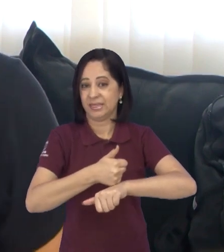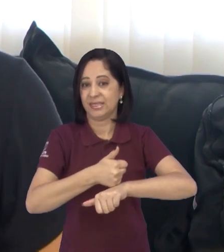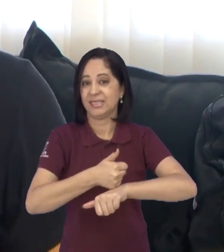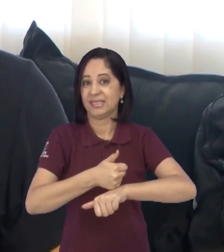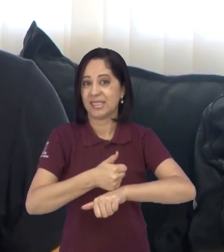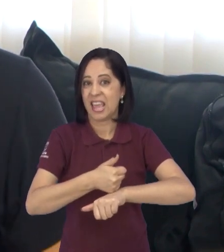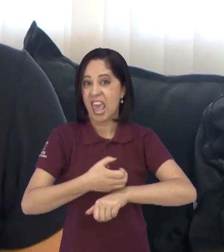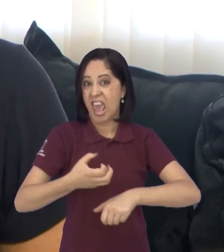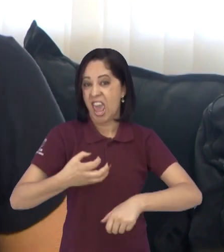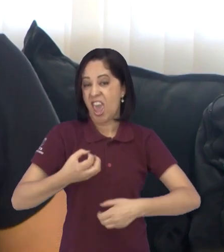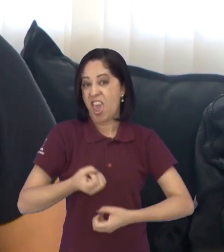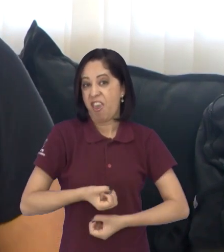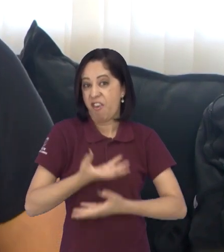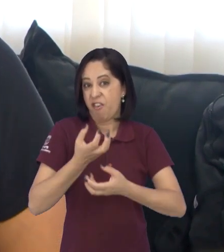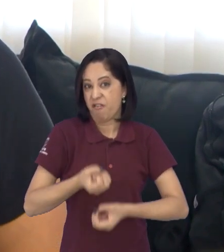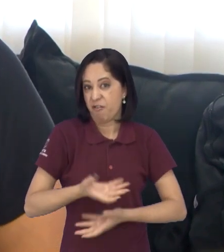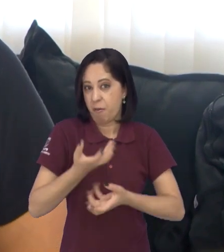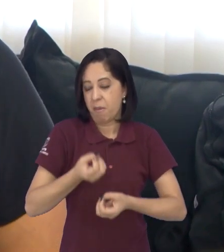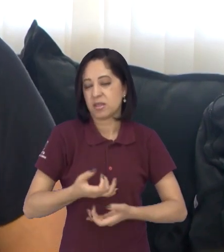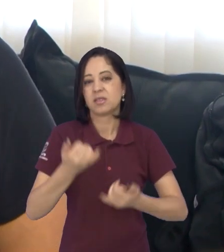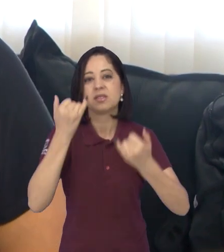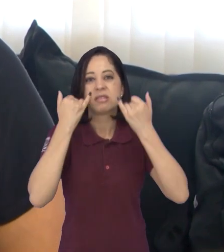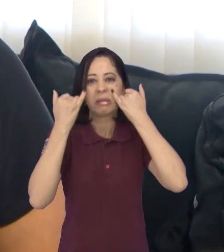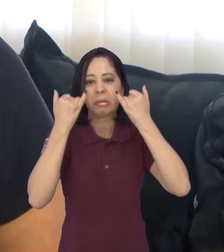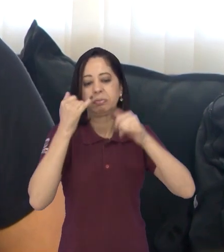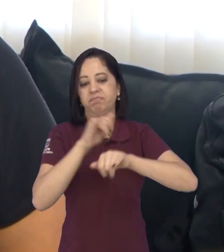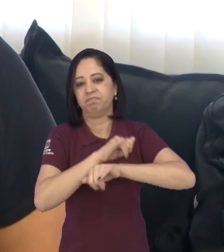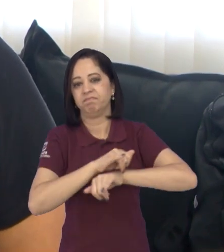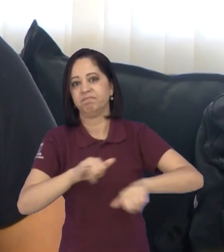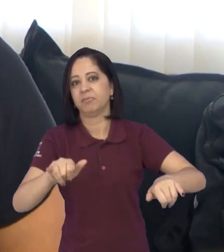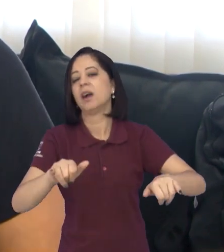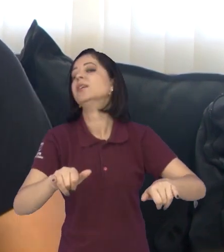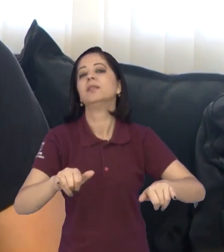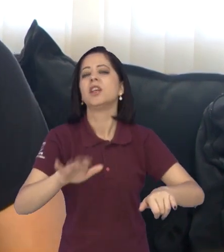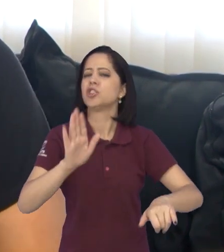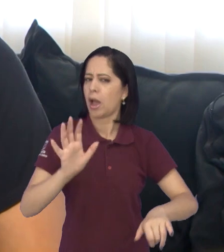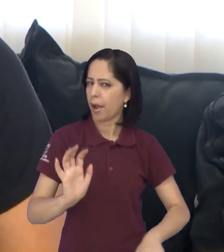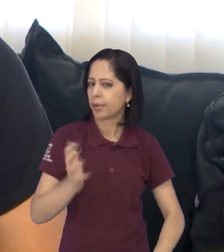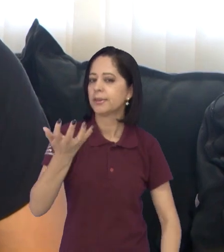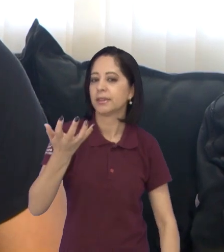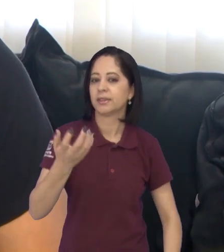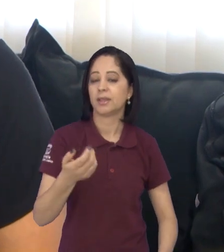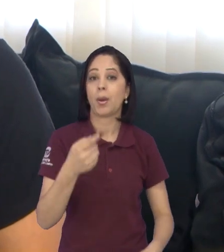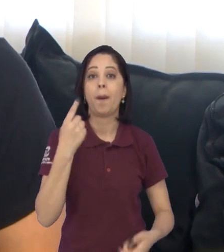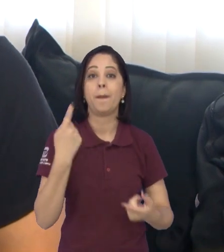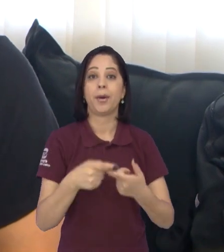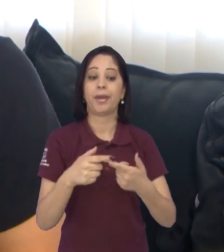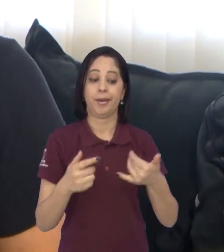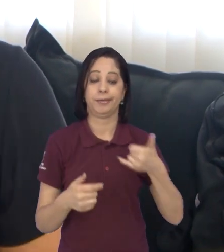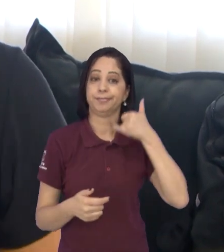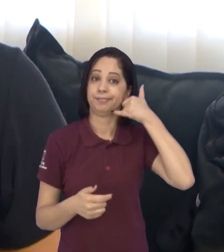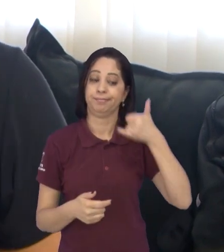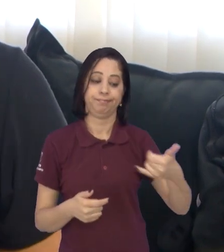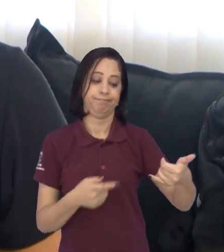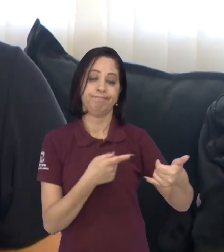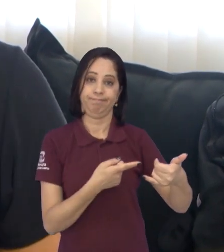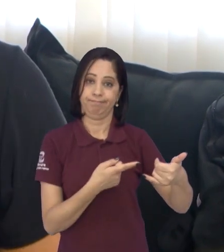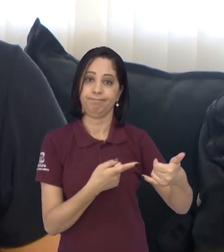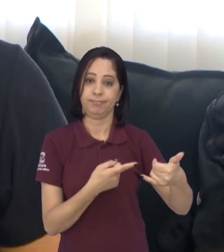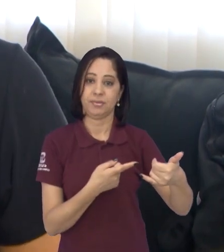pessoais vazados ou roubados na internet, né? Tenho certeza que isso já aconteceu, principalmente com esse aparelho aqui, né? E quando